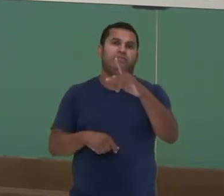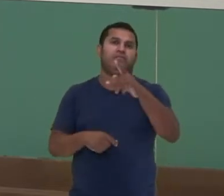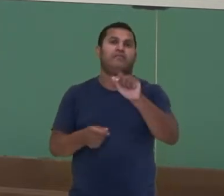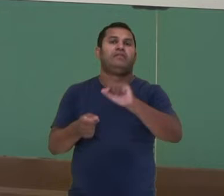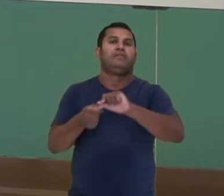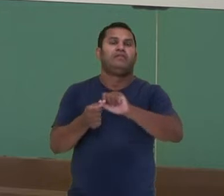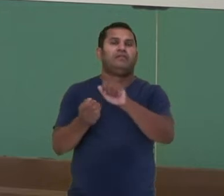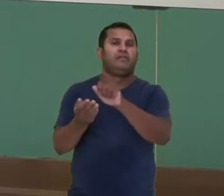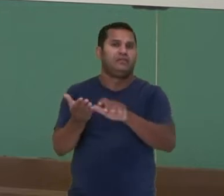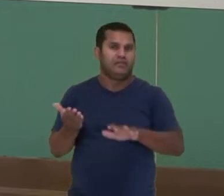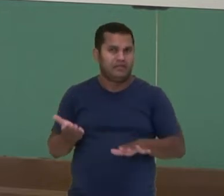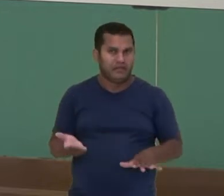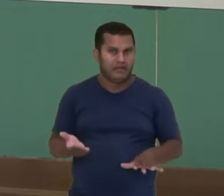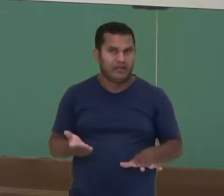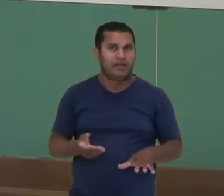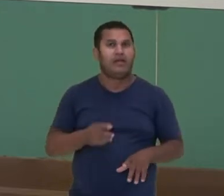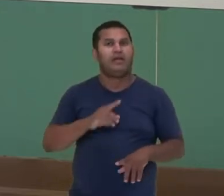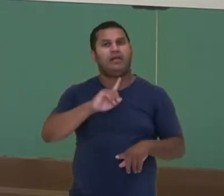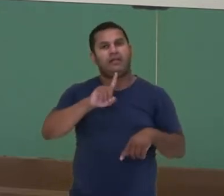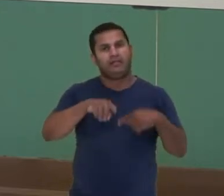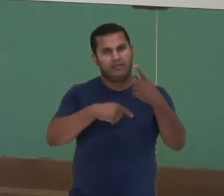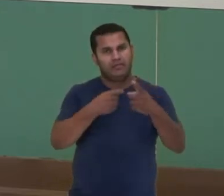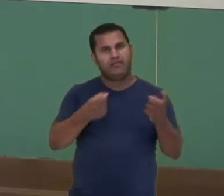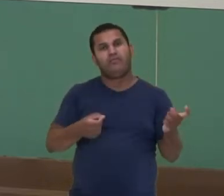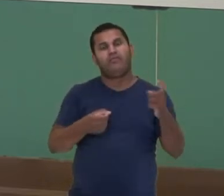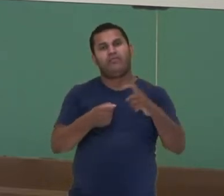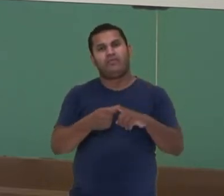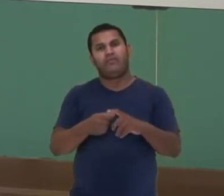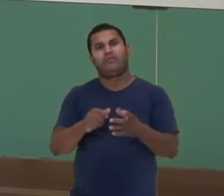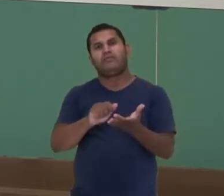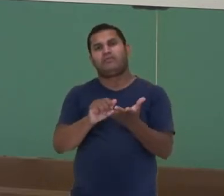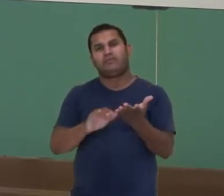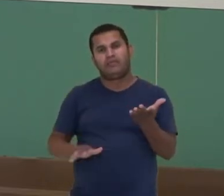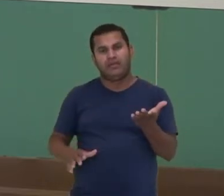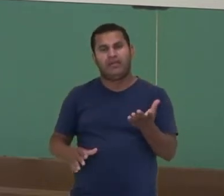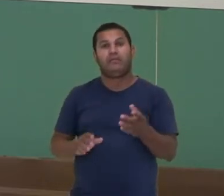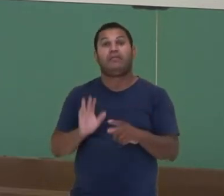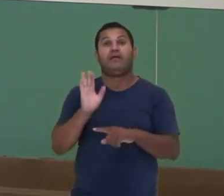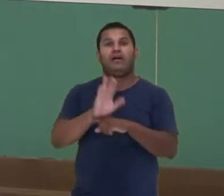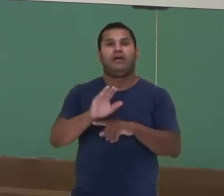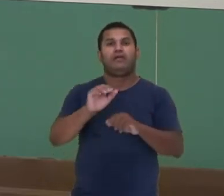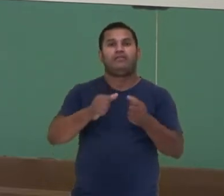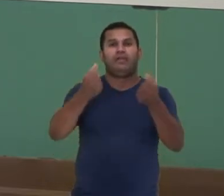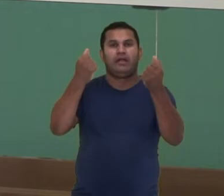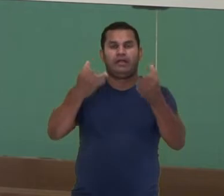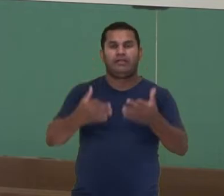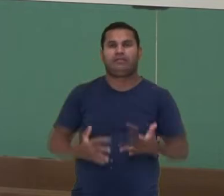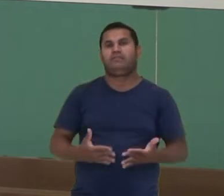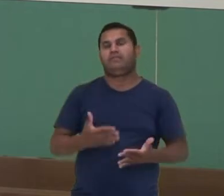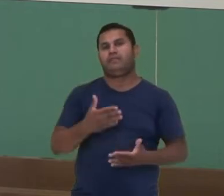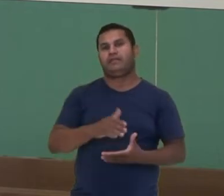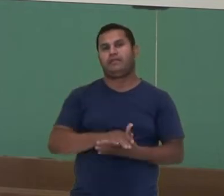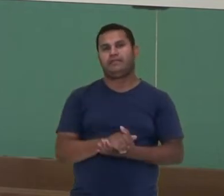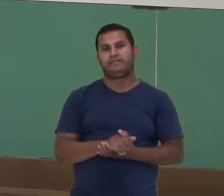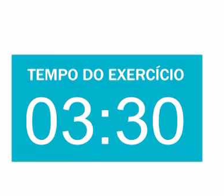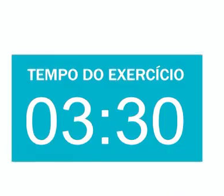Qualquer dúvida, daqui a uns minutinhos eu vou estar resolvendo essa questão. Então, mãos à obra, meus queridos.